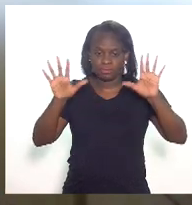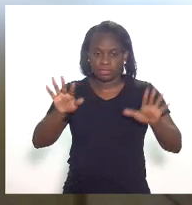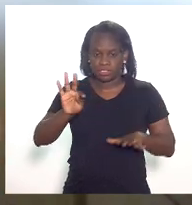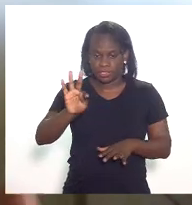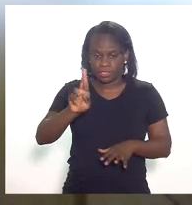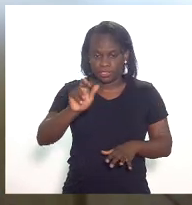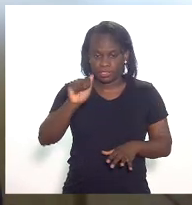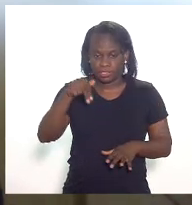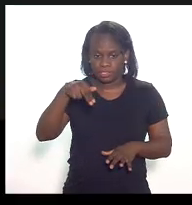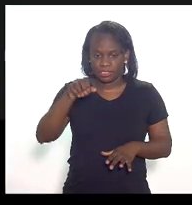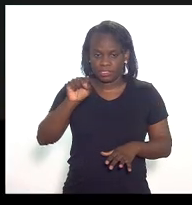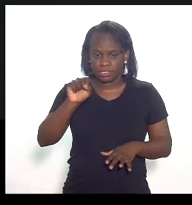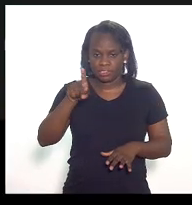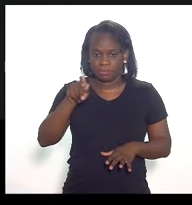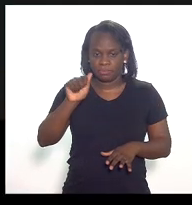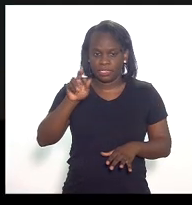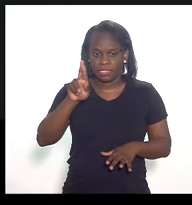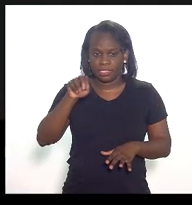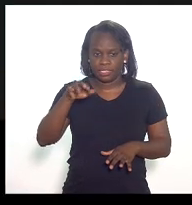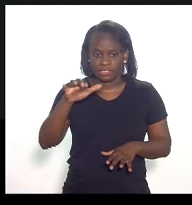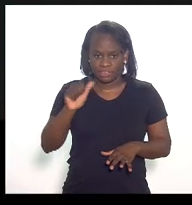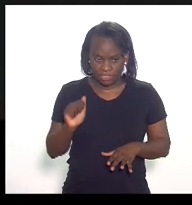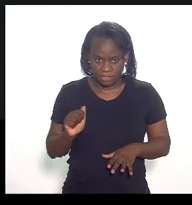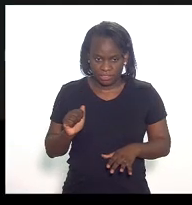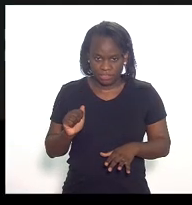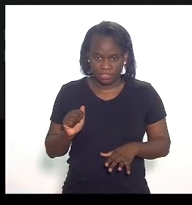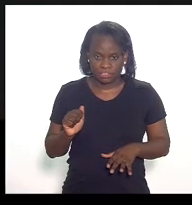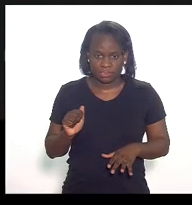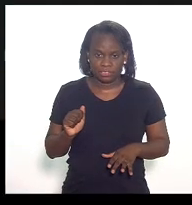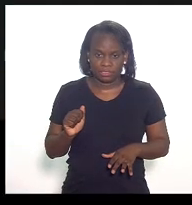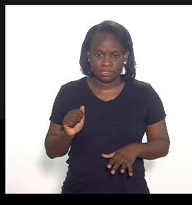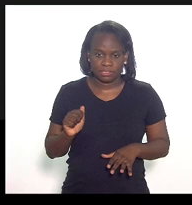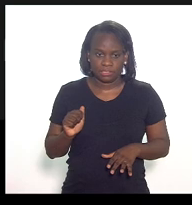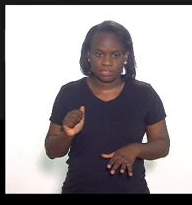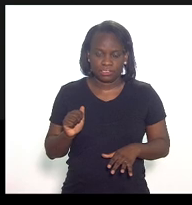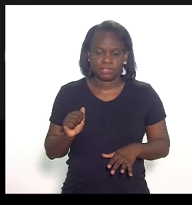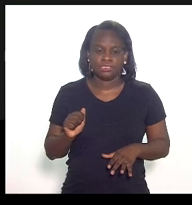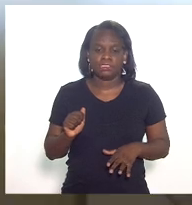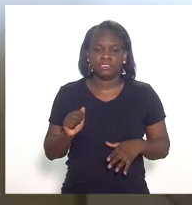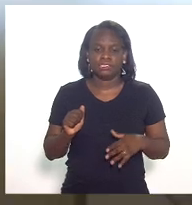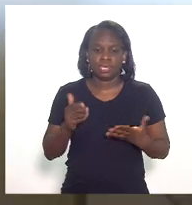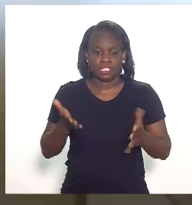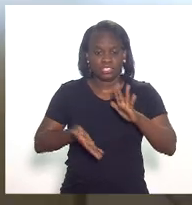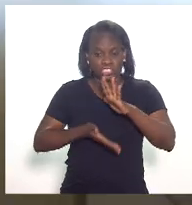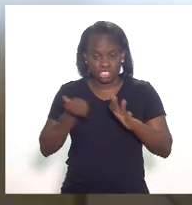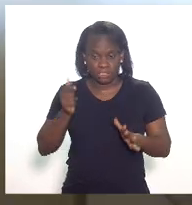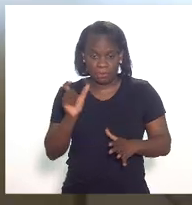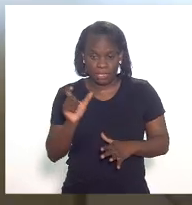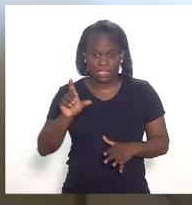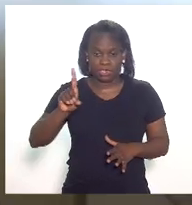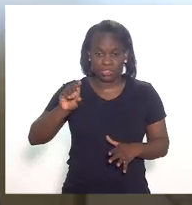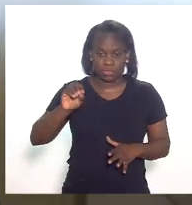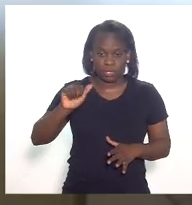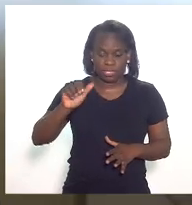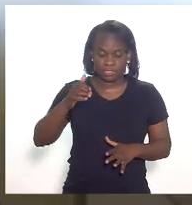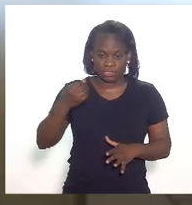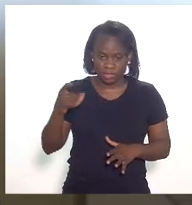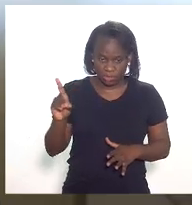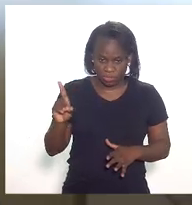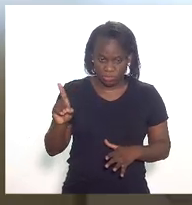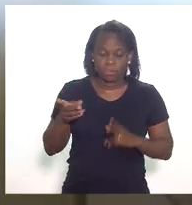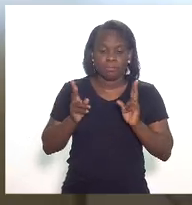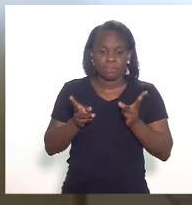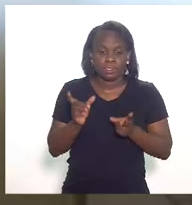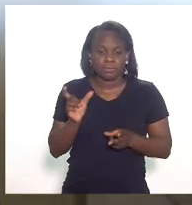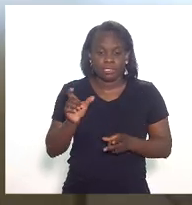Mas aceitar a emenda 1 e 2, é isso? Transferência. Pois, retirar a palavra doação, mas manter